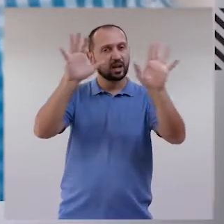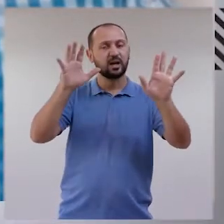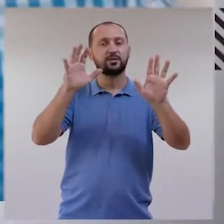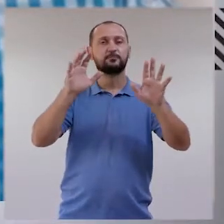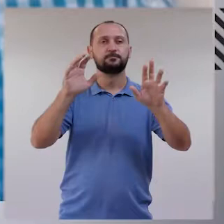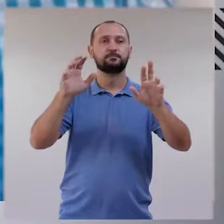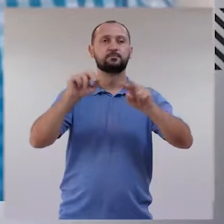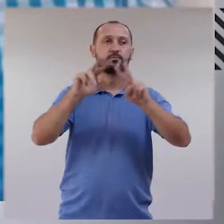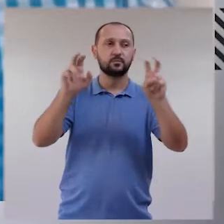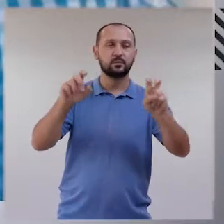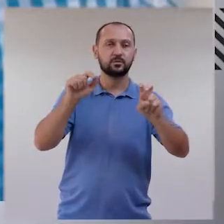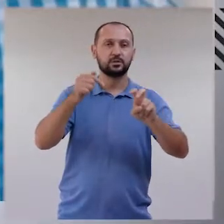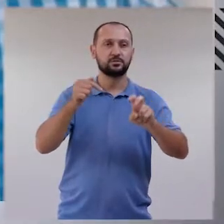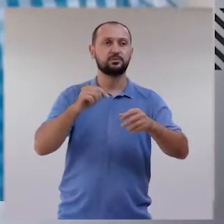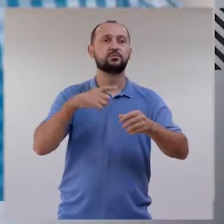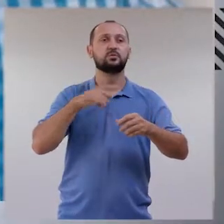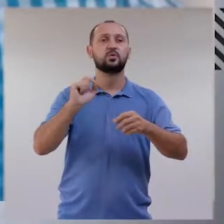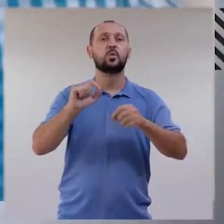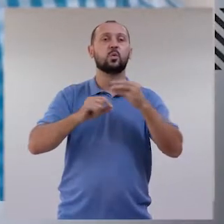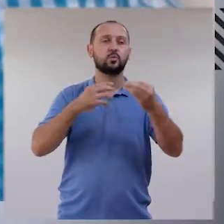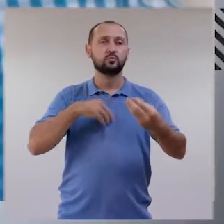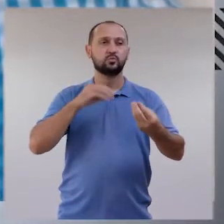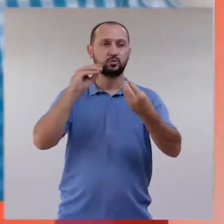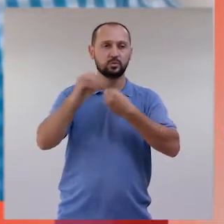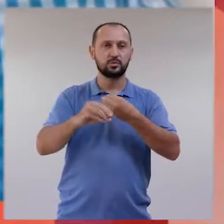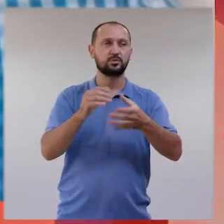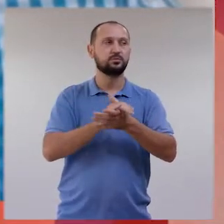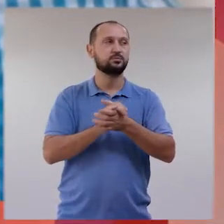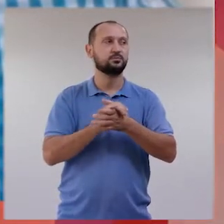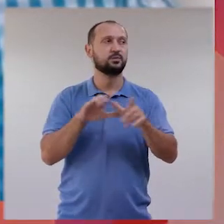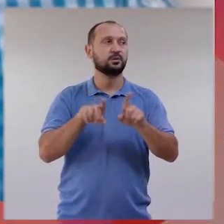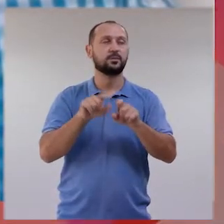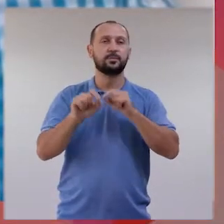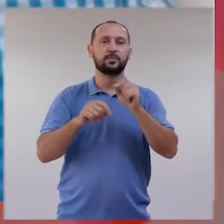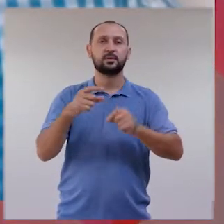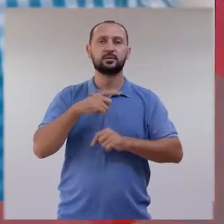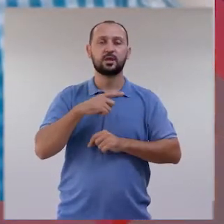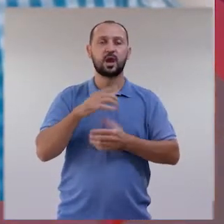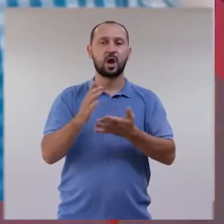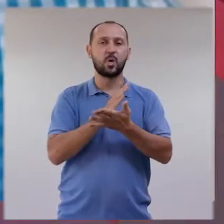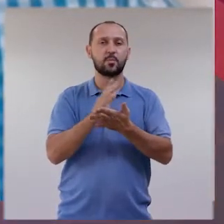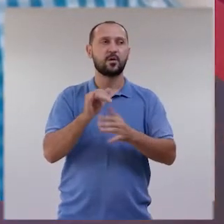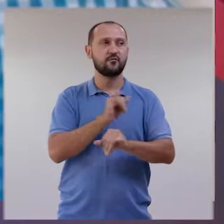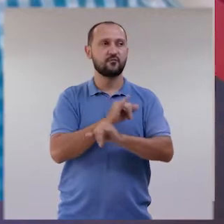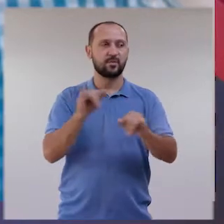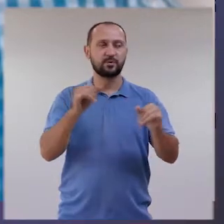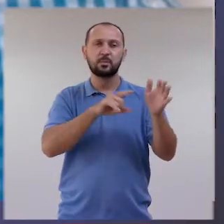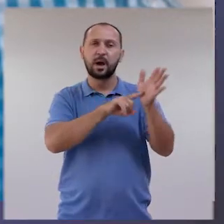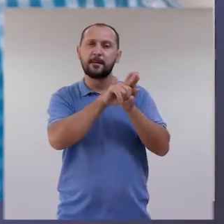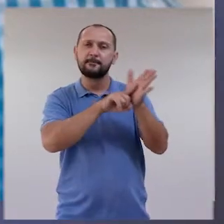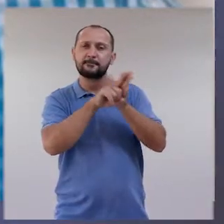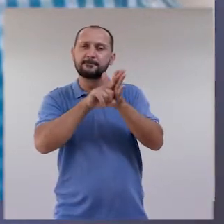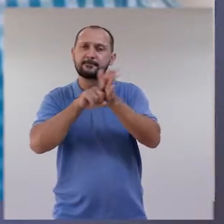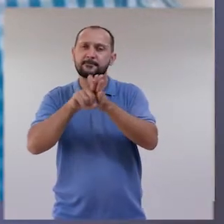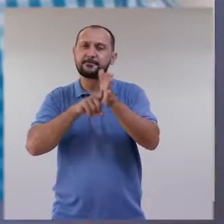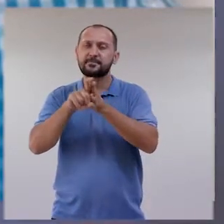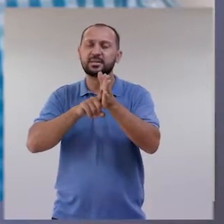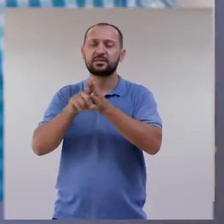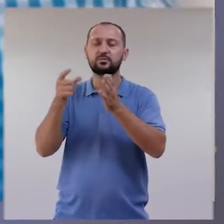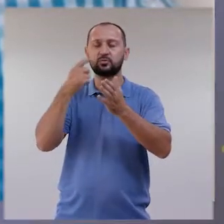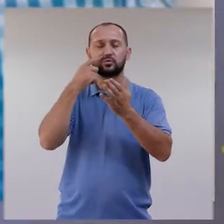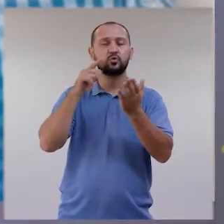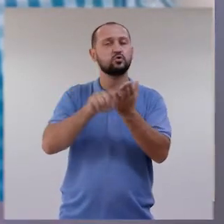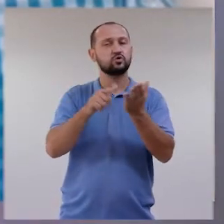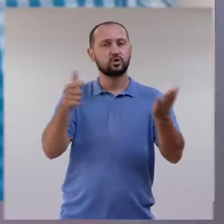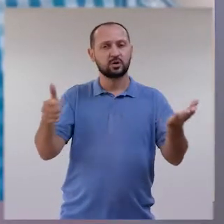de esclarecimentos a respeito desse assunto, doação de órgãos. Inclusive, a gente tem aqui dados de um levantamento da Folha